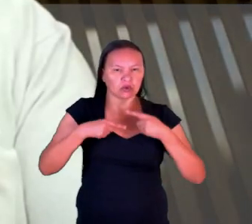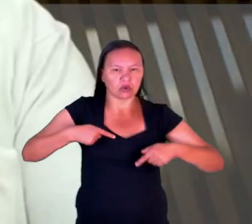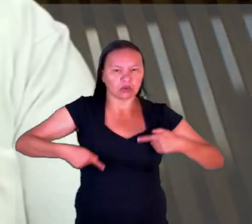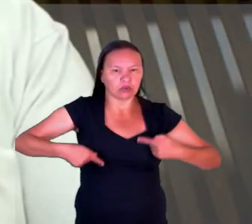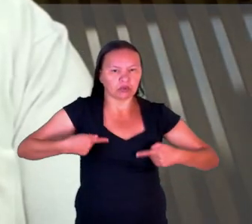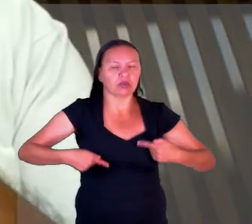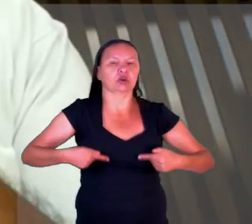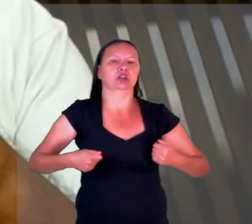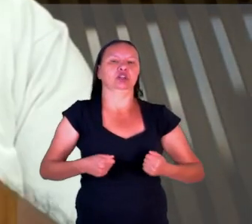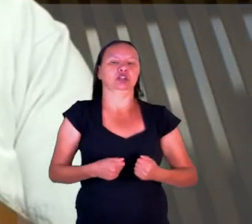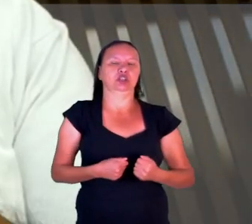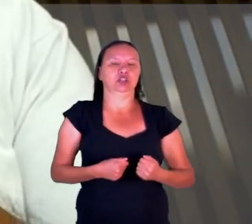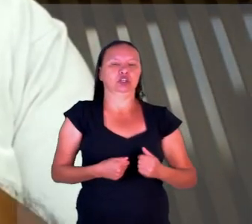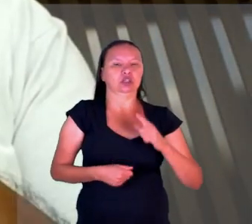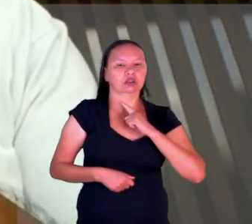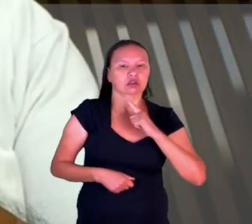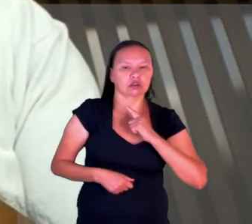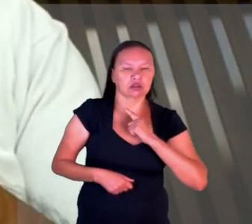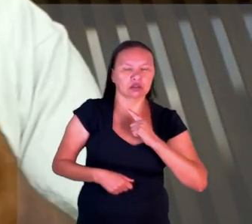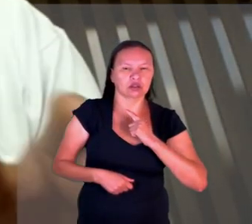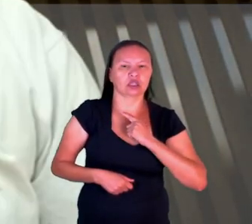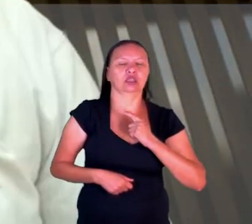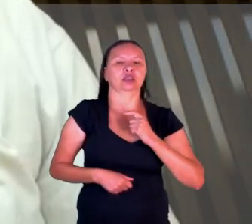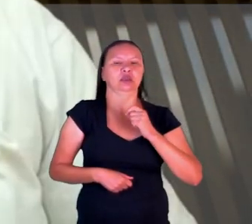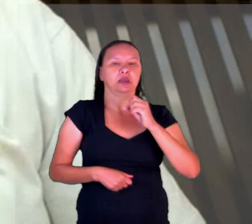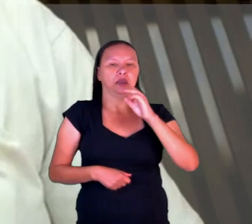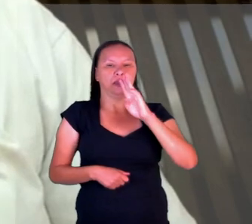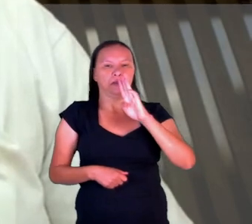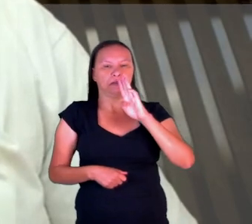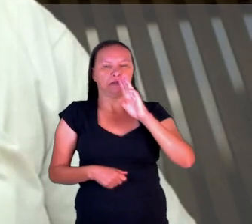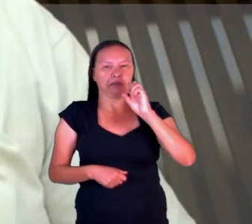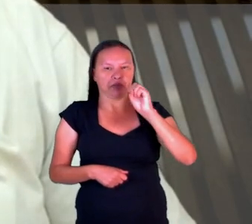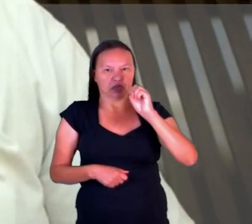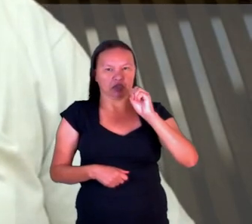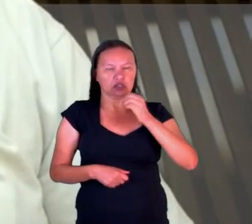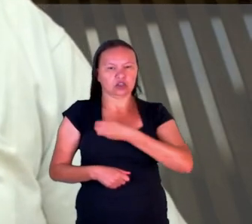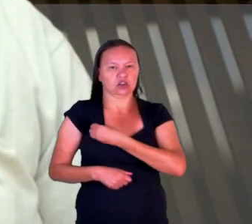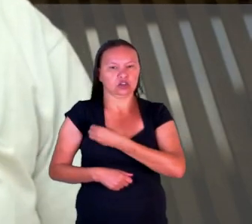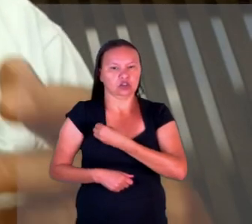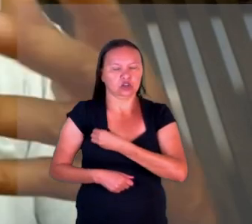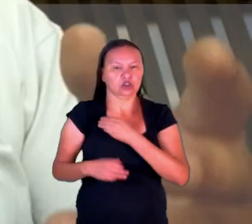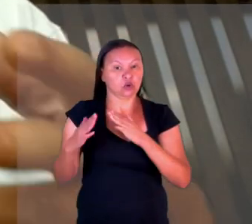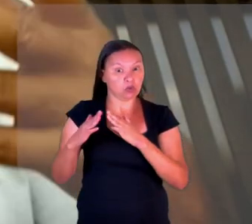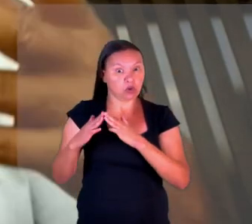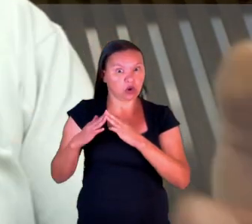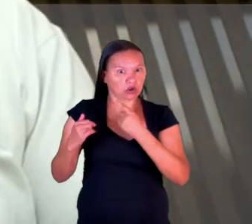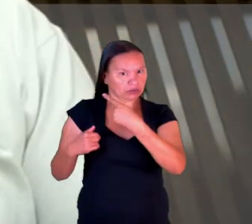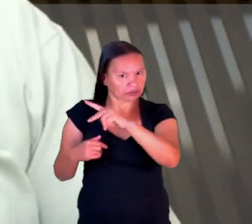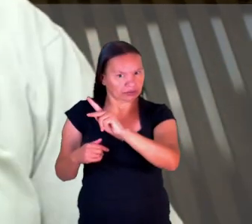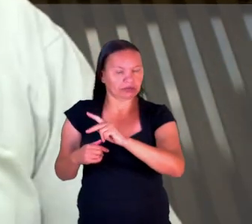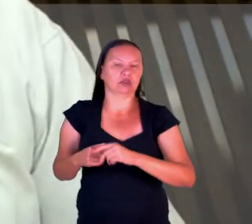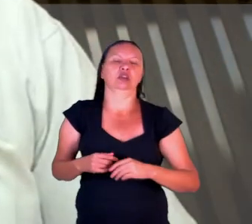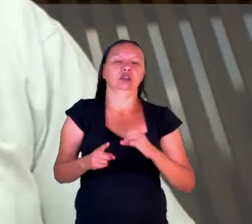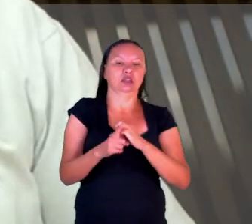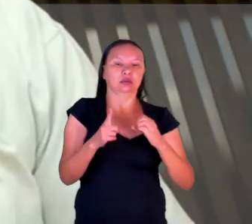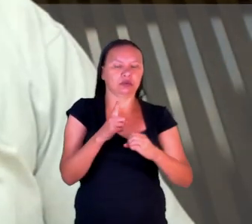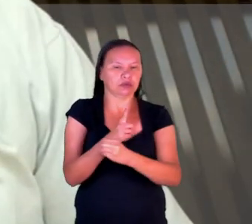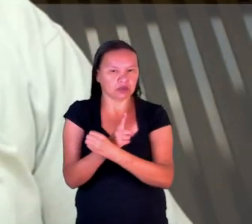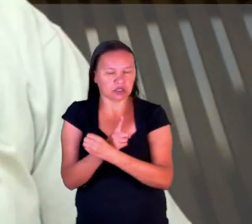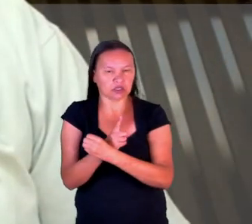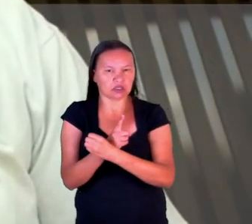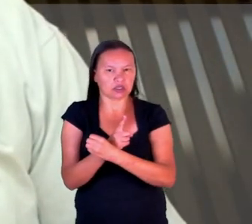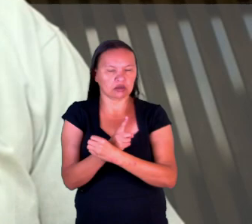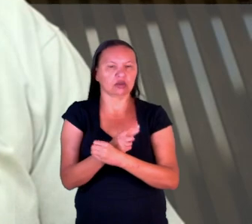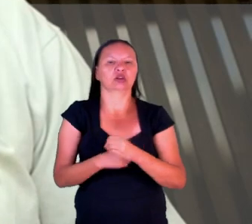exemplo Belo Horizonte tem Belo Horizonte é a cidade que eu vivo e você tem aqui a gratuidade dessa população através do